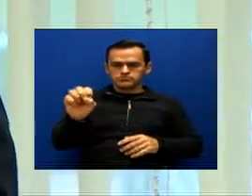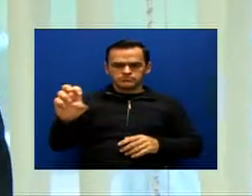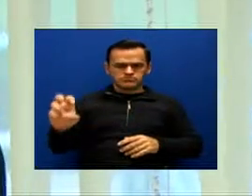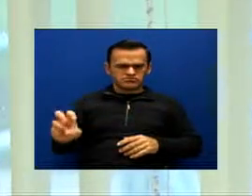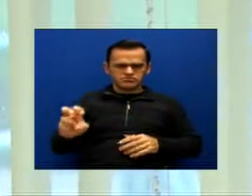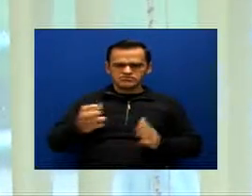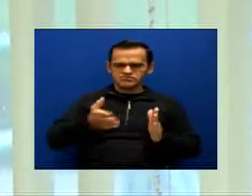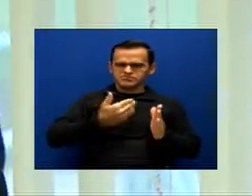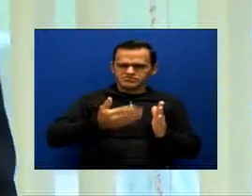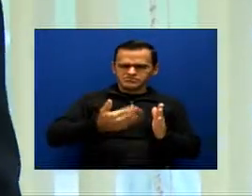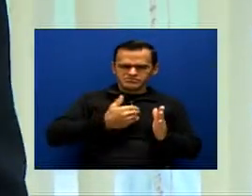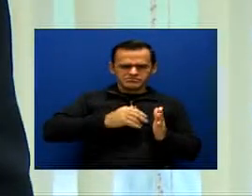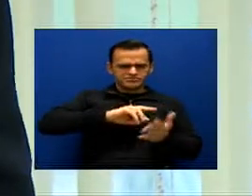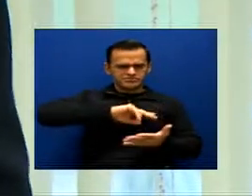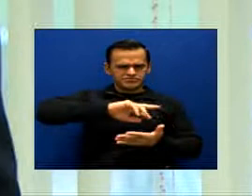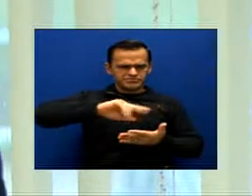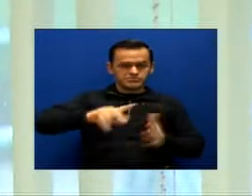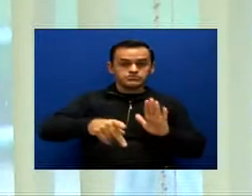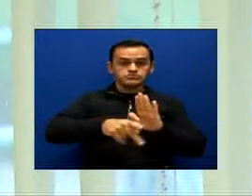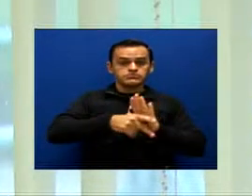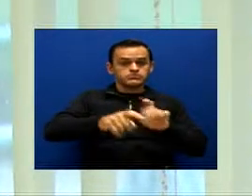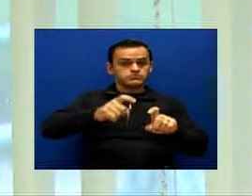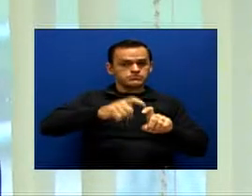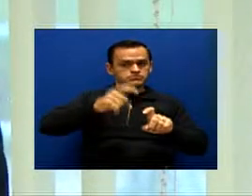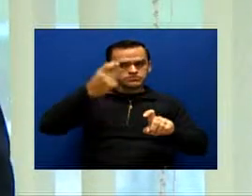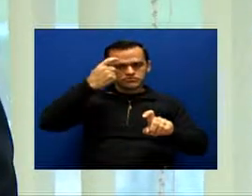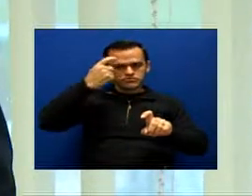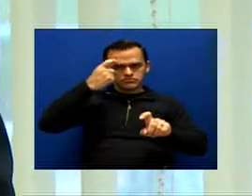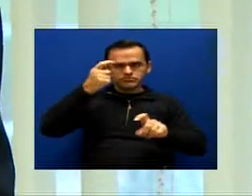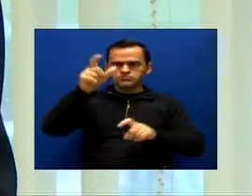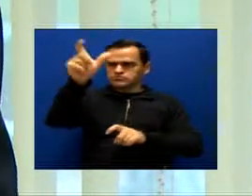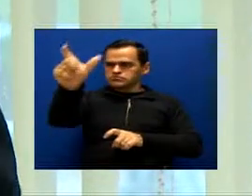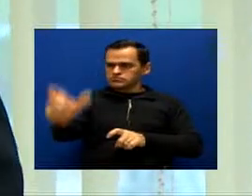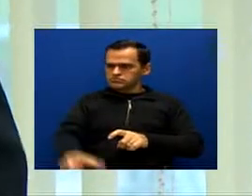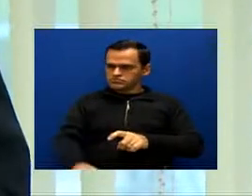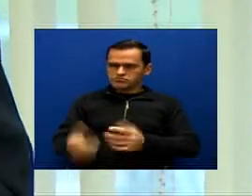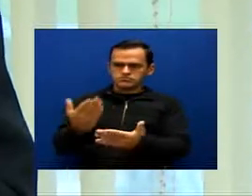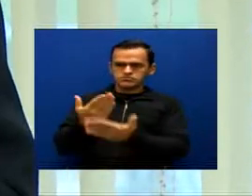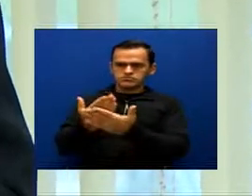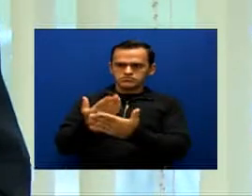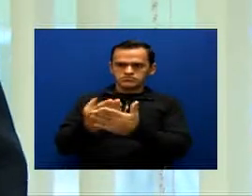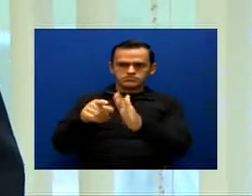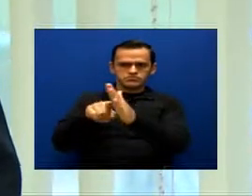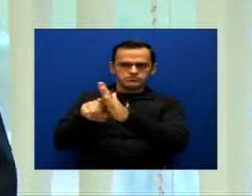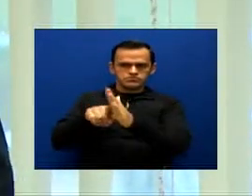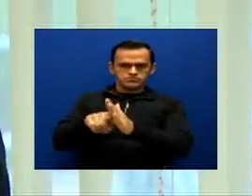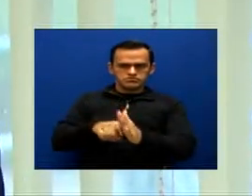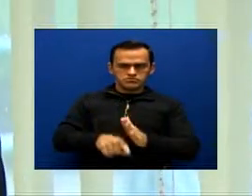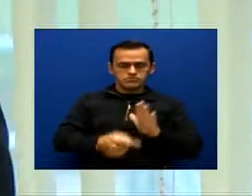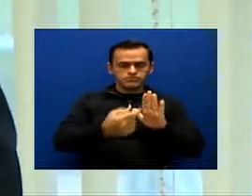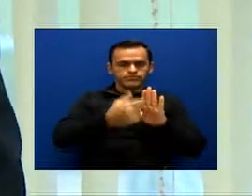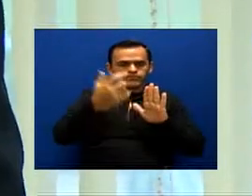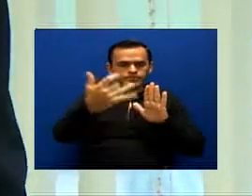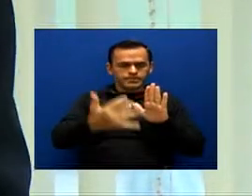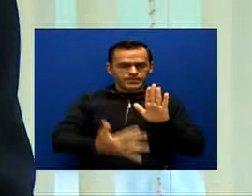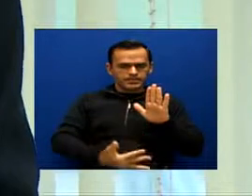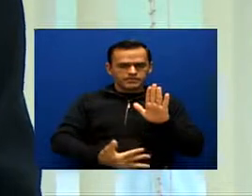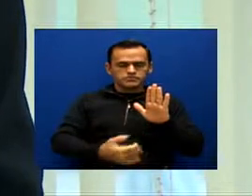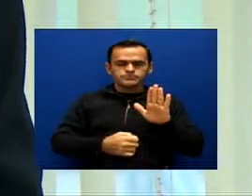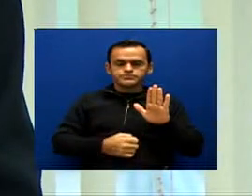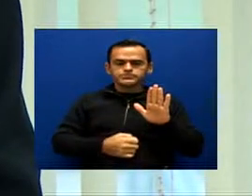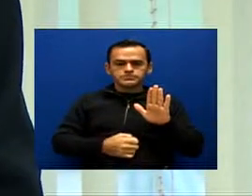as bibliografias psiquiátricas, que estudam o comportamento humano normal, coloca alguns conceitos.